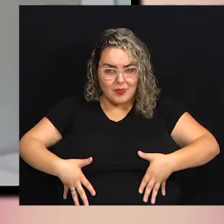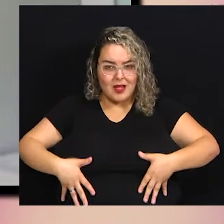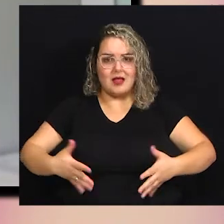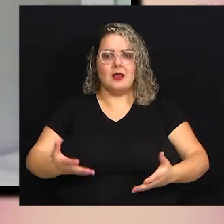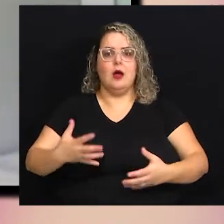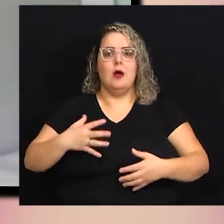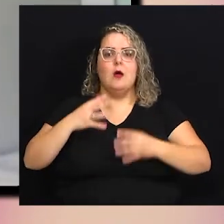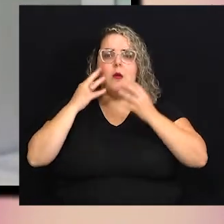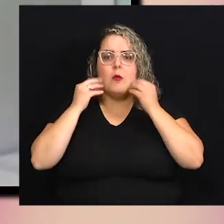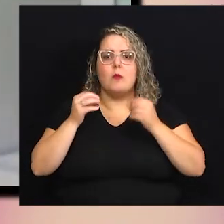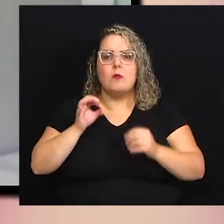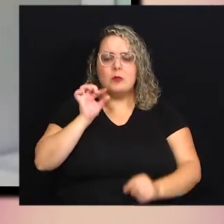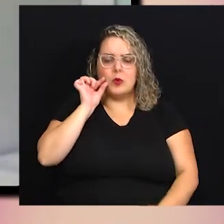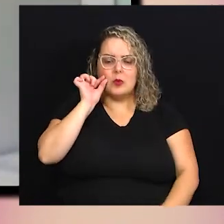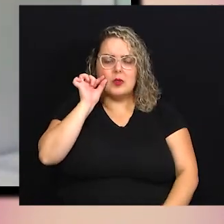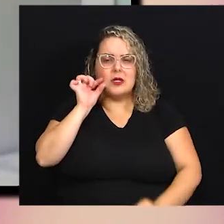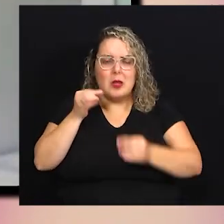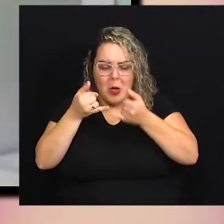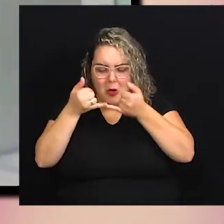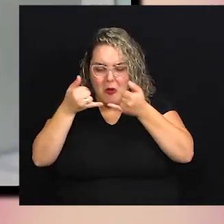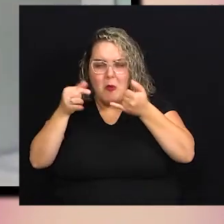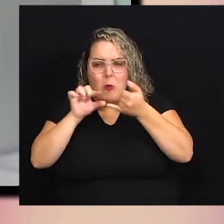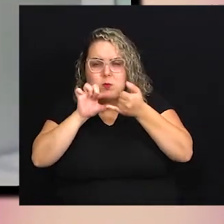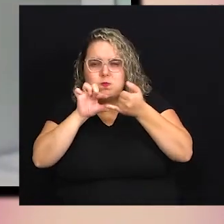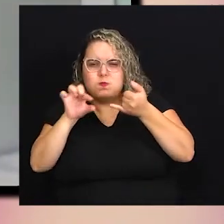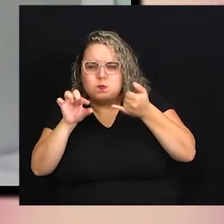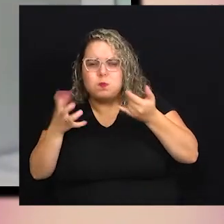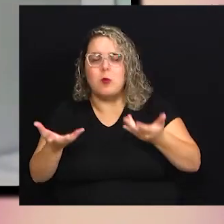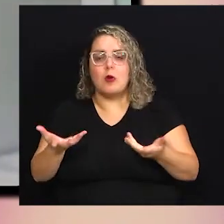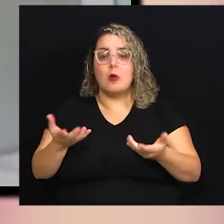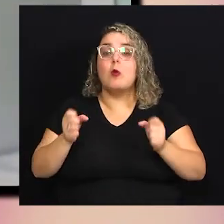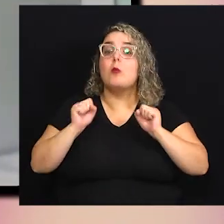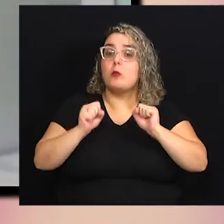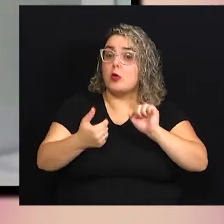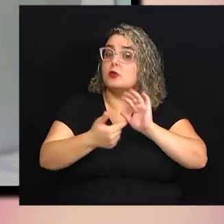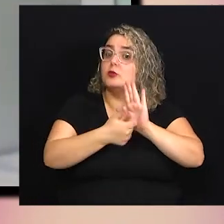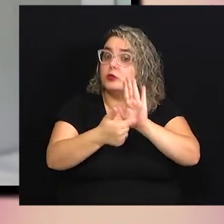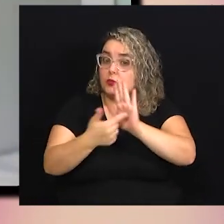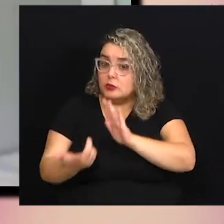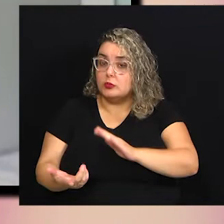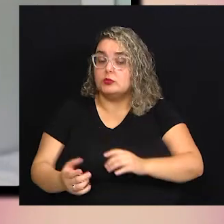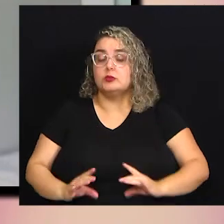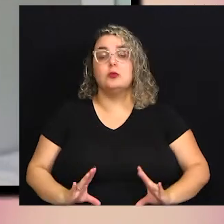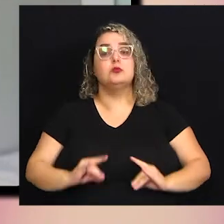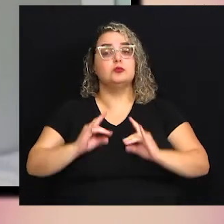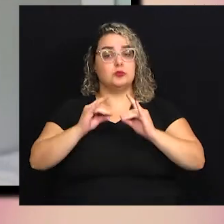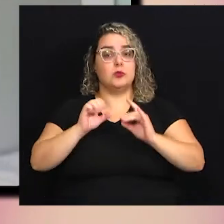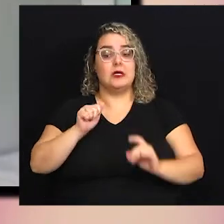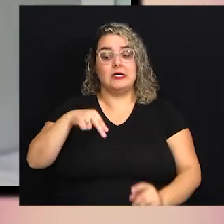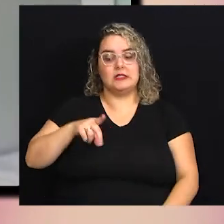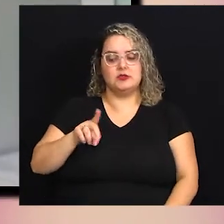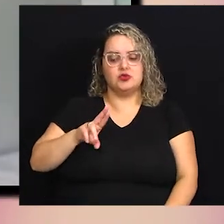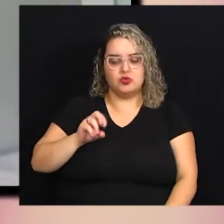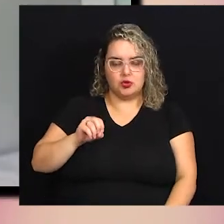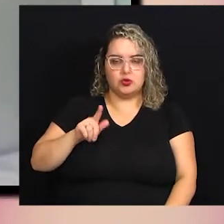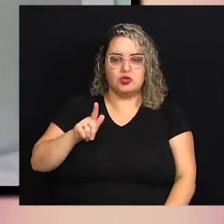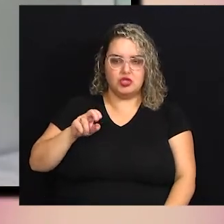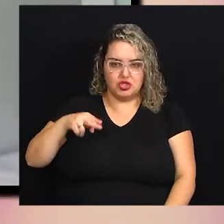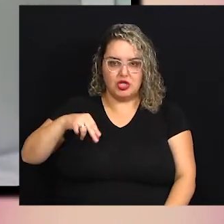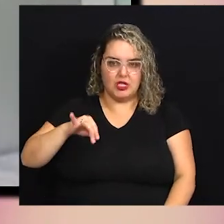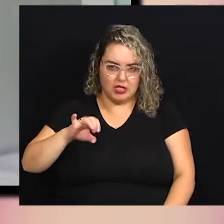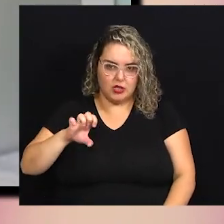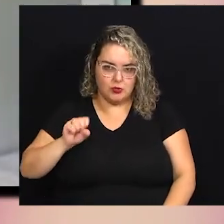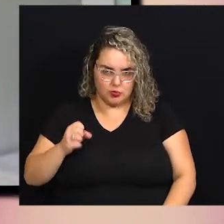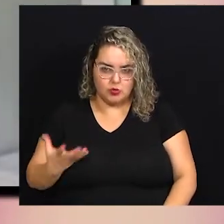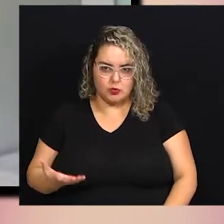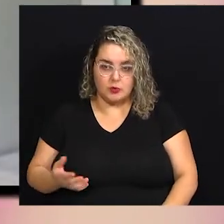e excesso de pelo, um pelo grosso, né? Isso pode indicar um excesso de hormônios androgênicos, tá?